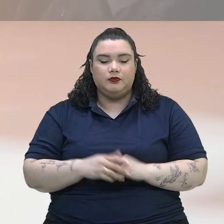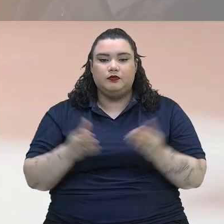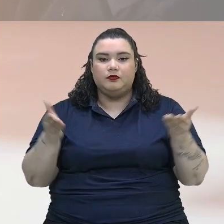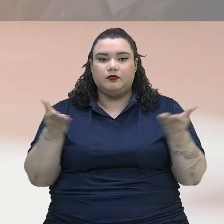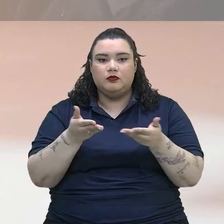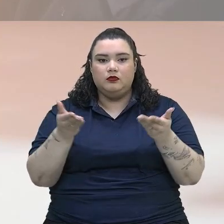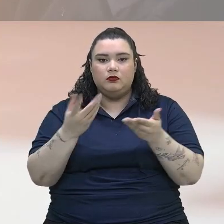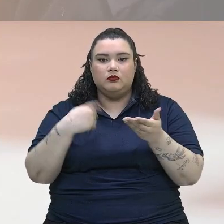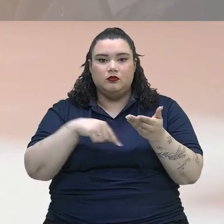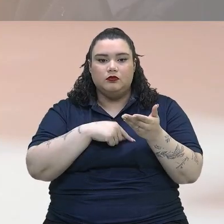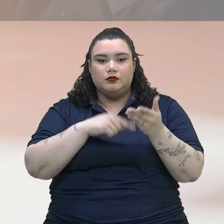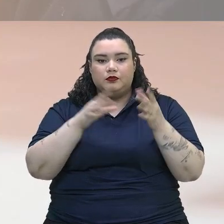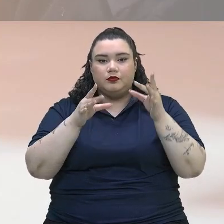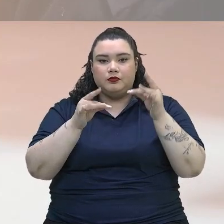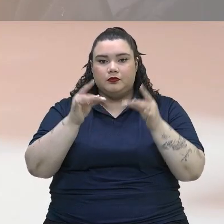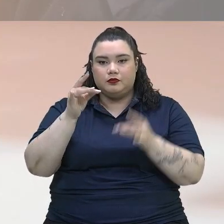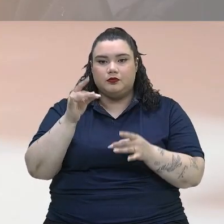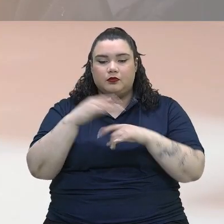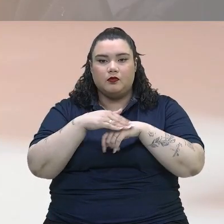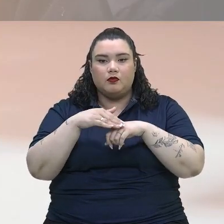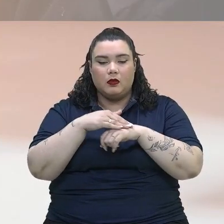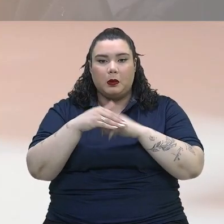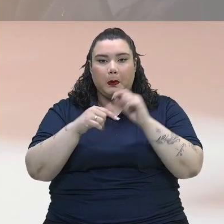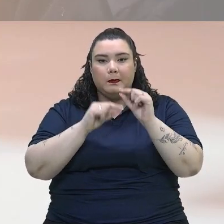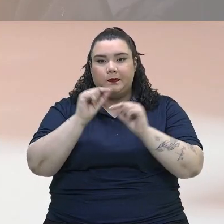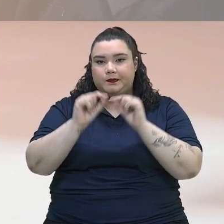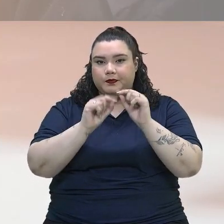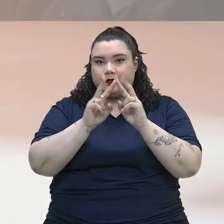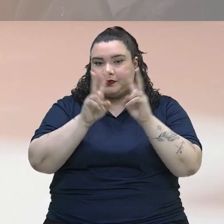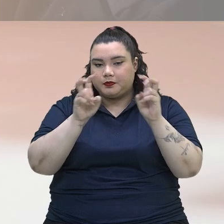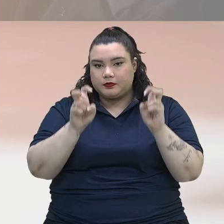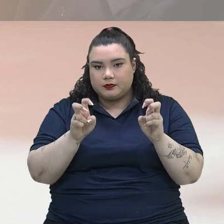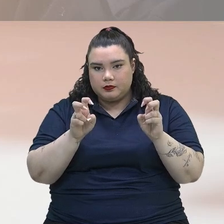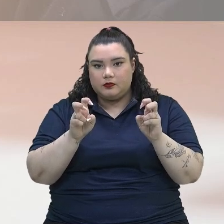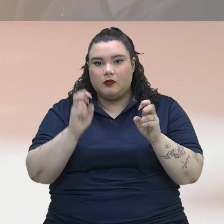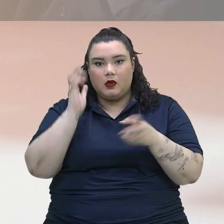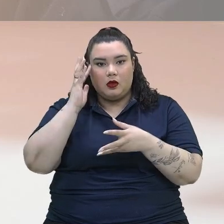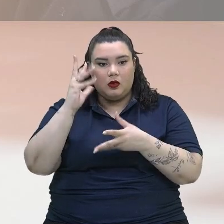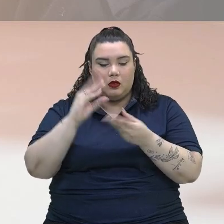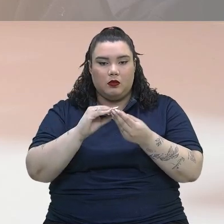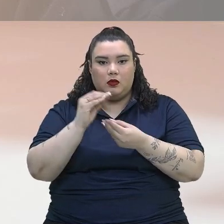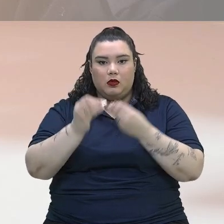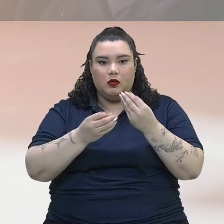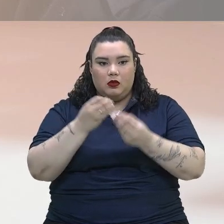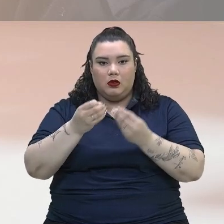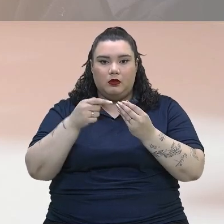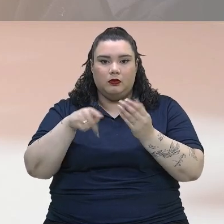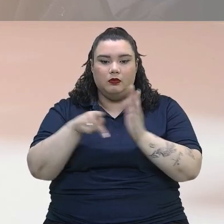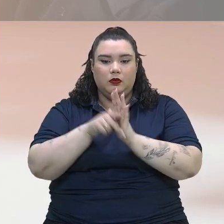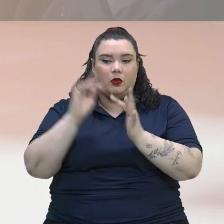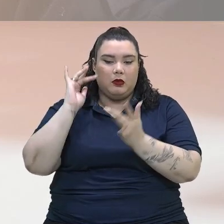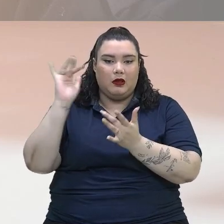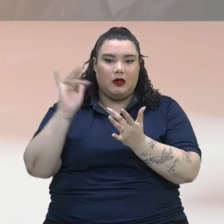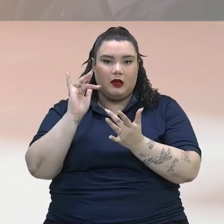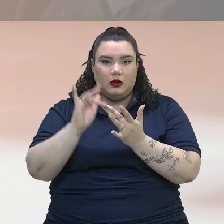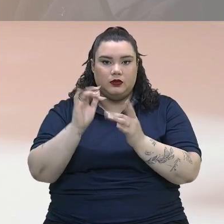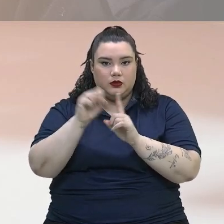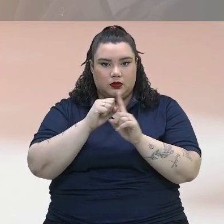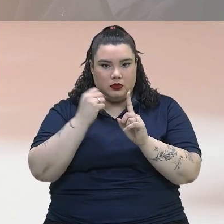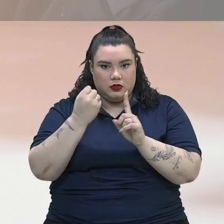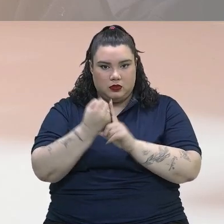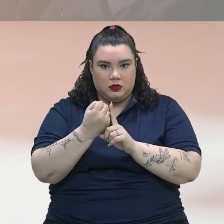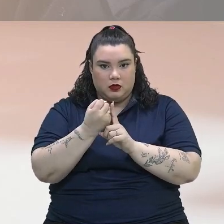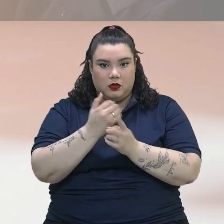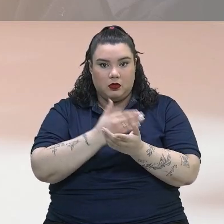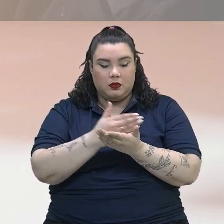trabalhar, vamos conversar e entender um pouco do trabalho aí na concepção dos clássicos da sociologia, começando